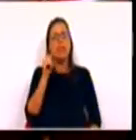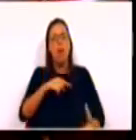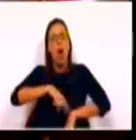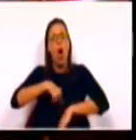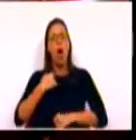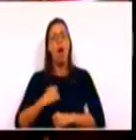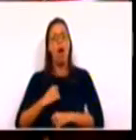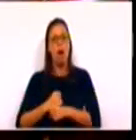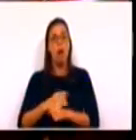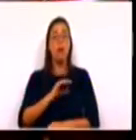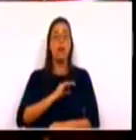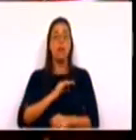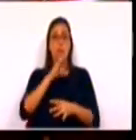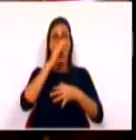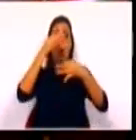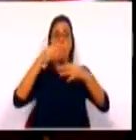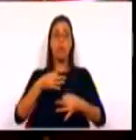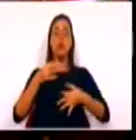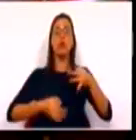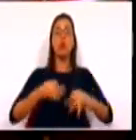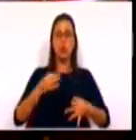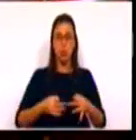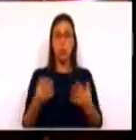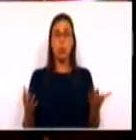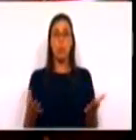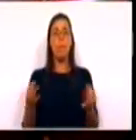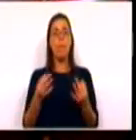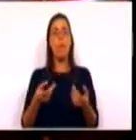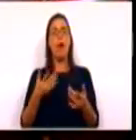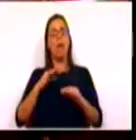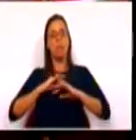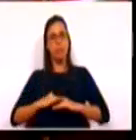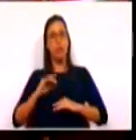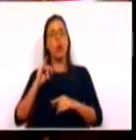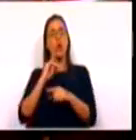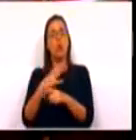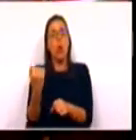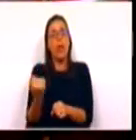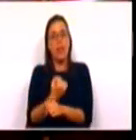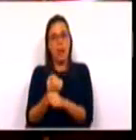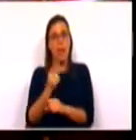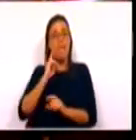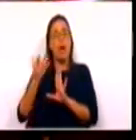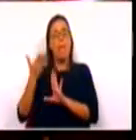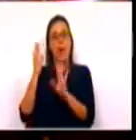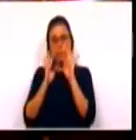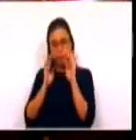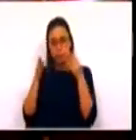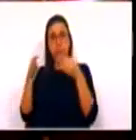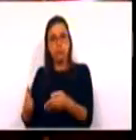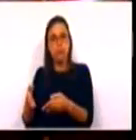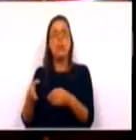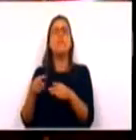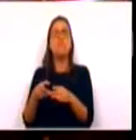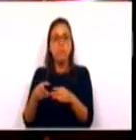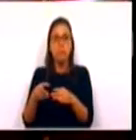horas de trabalho dos senhores oficiais de justiça, que assim serão libertadas para outras tarefas de maior valor acrescentado